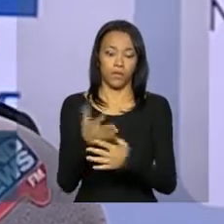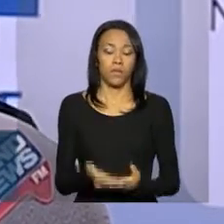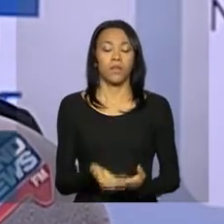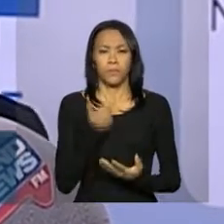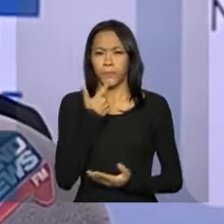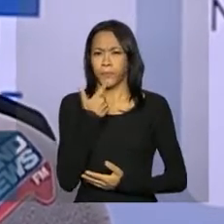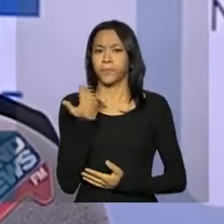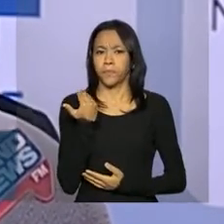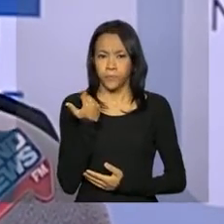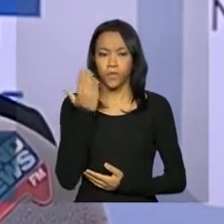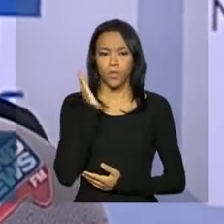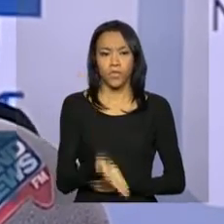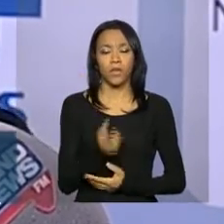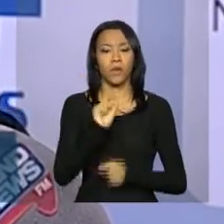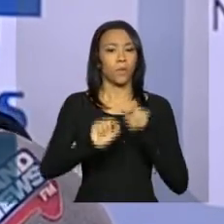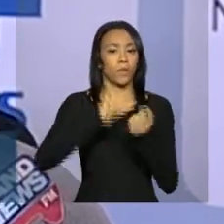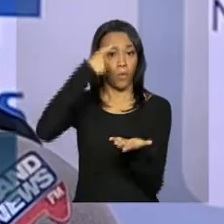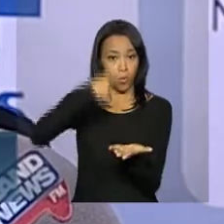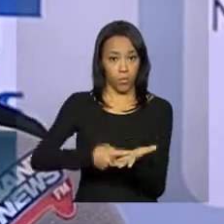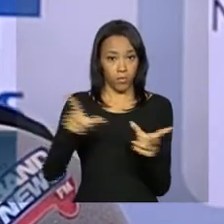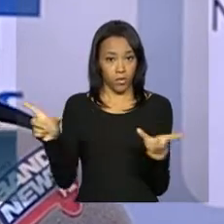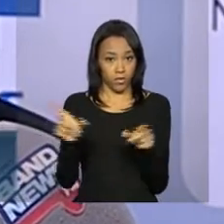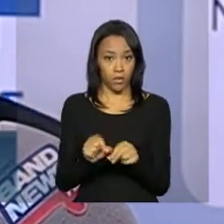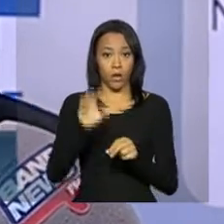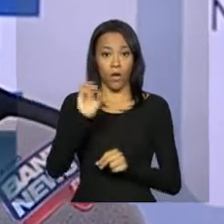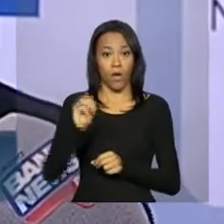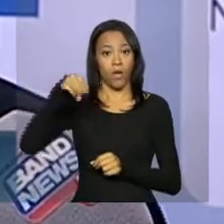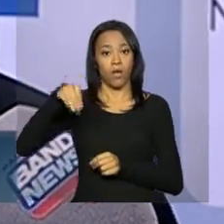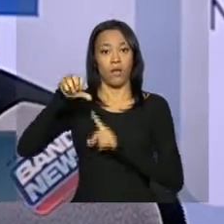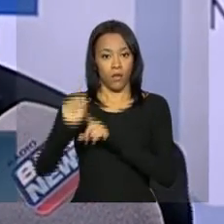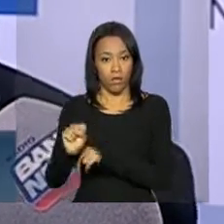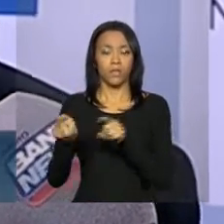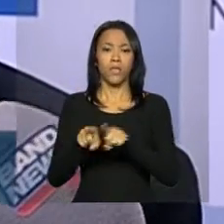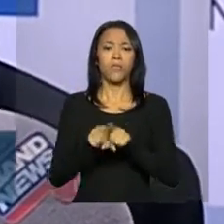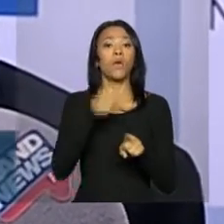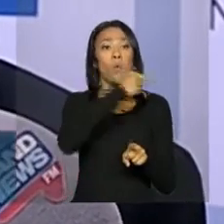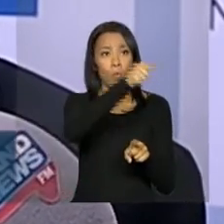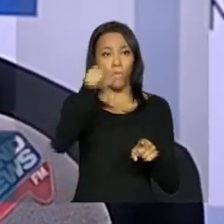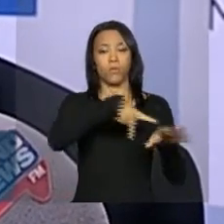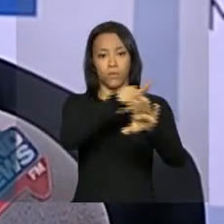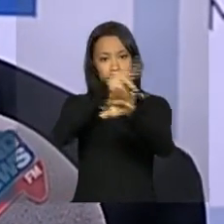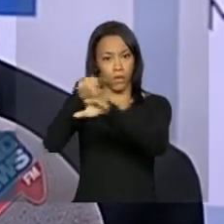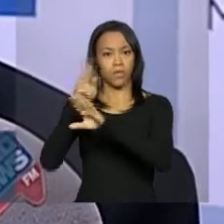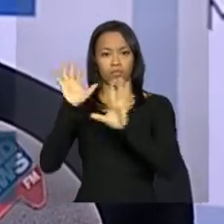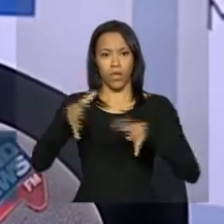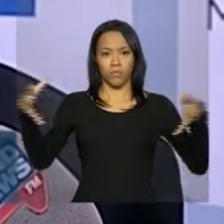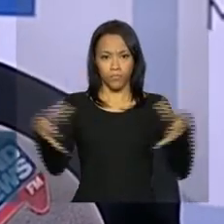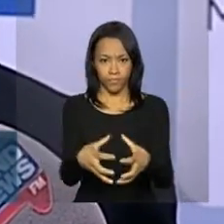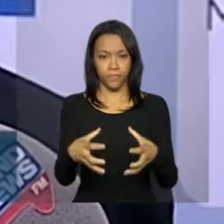fizemos um compromisso com a Organização Mundial de Saúde, com outros países também em